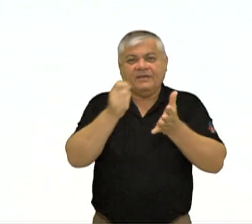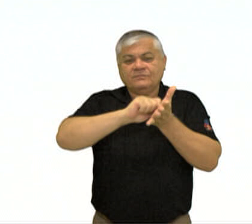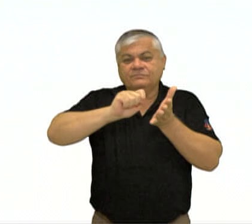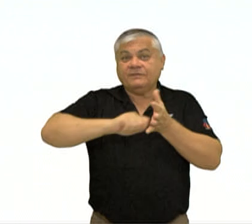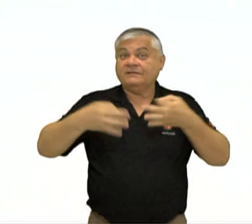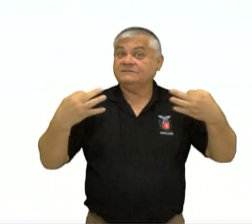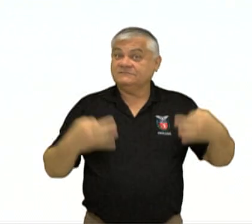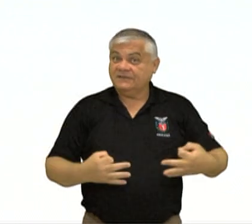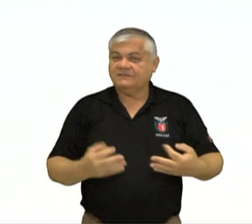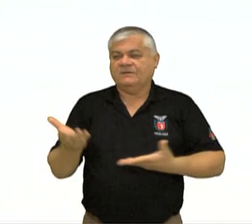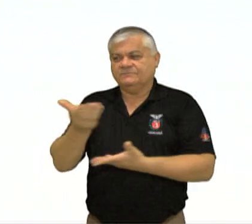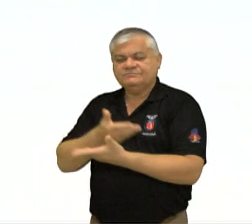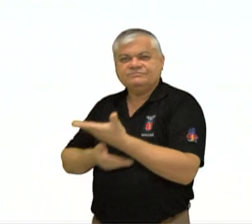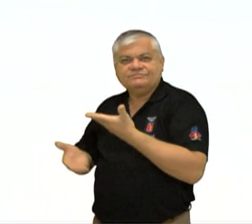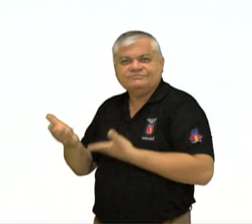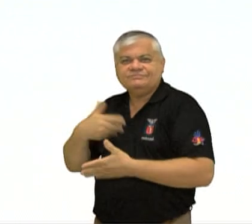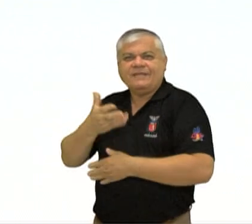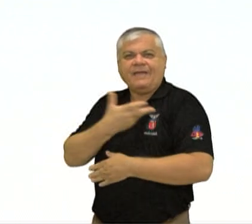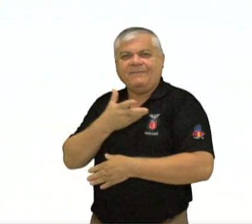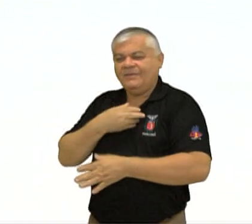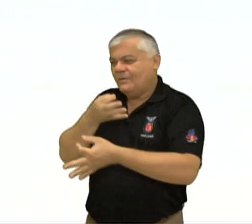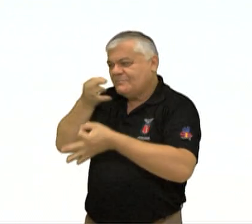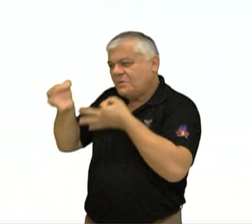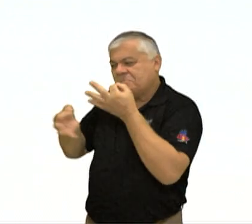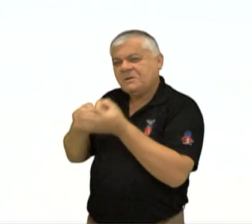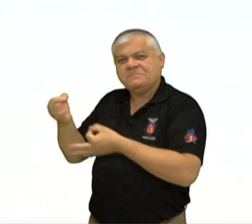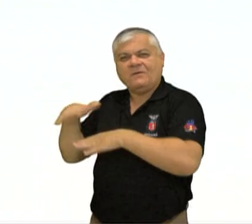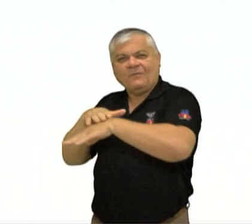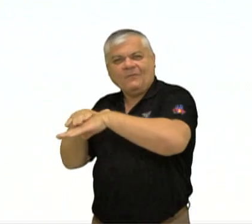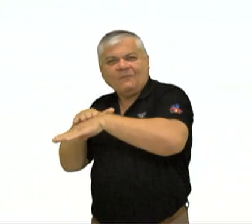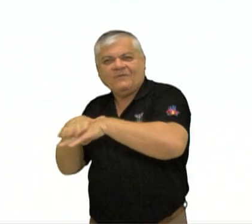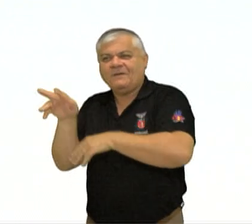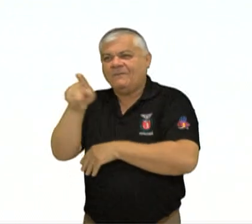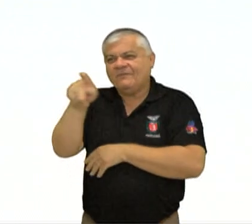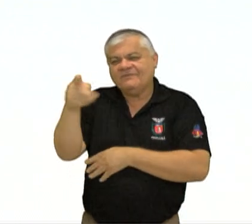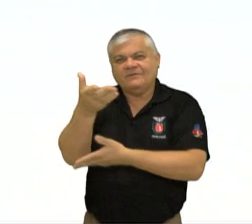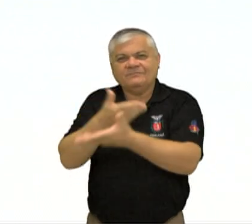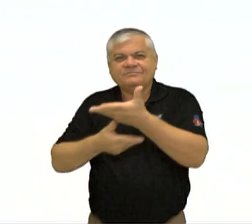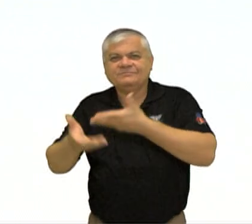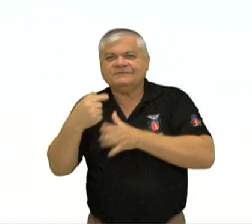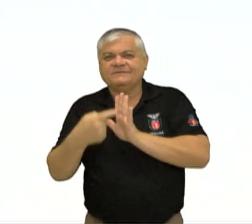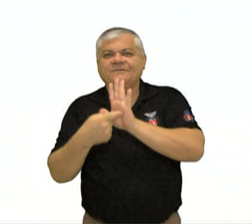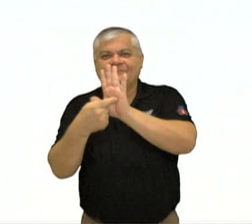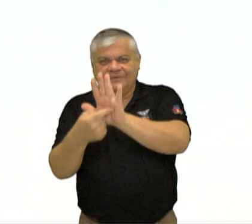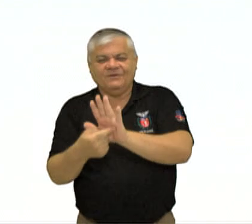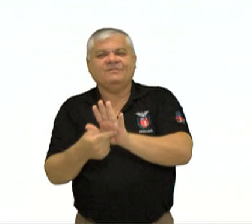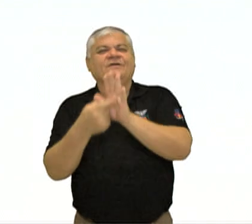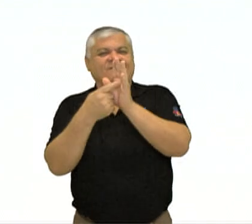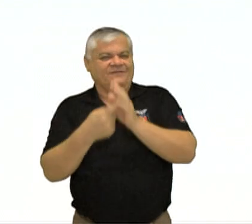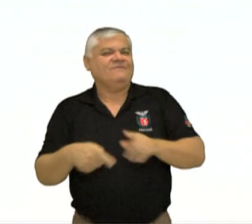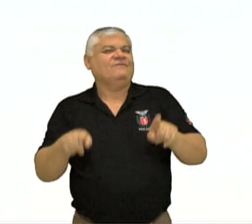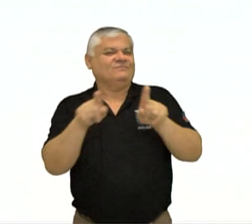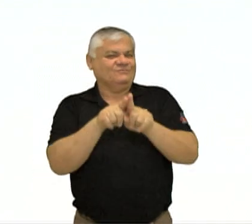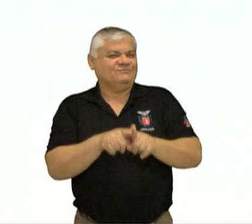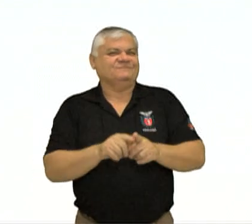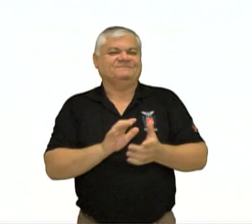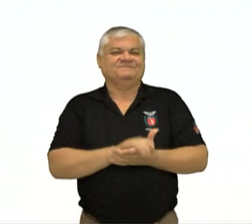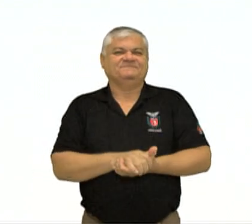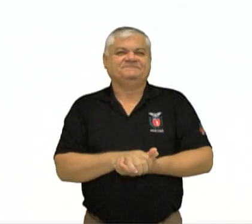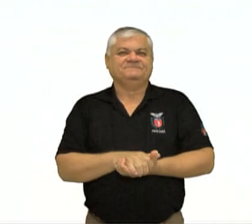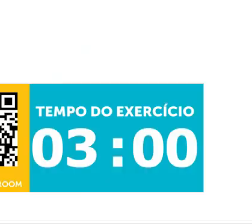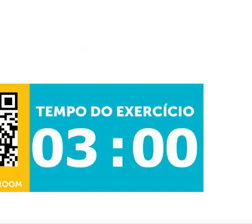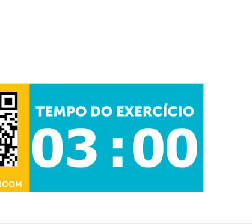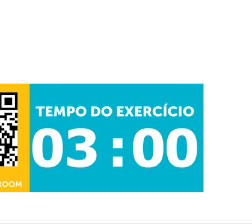se esqueça de compartilhar com a sua turma, com o seu professor, a sua resposta e a gente constrói juntos o conhecimento.